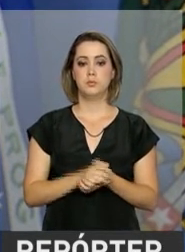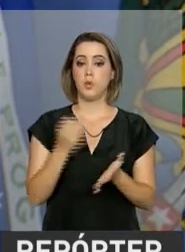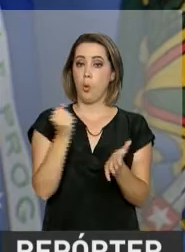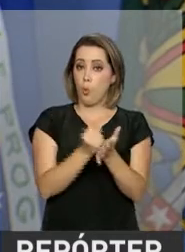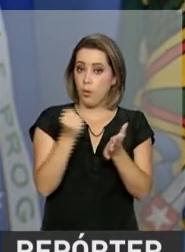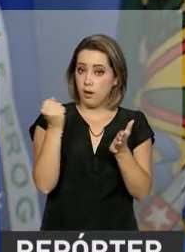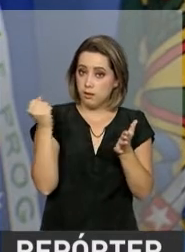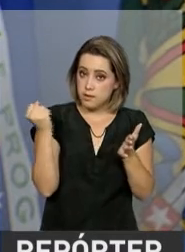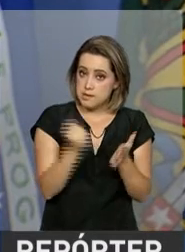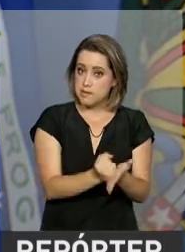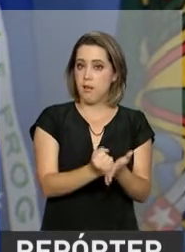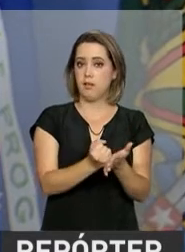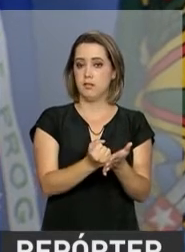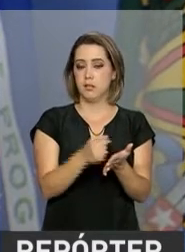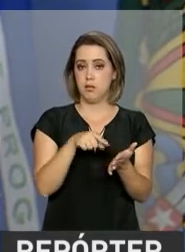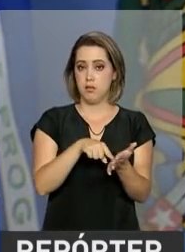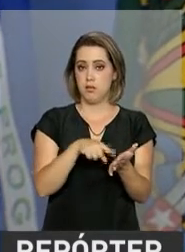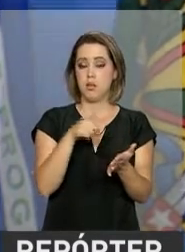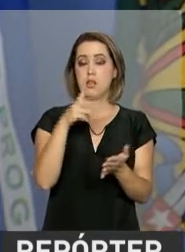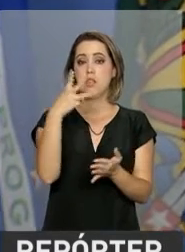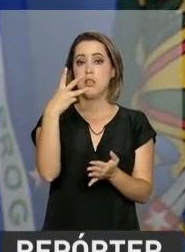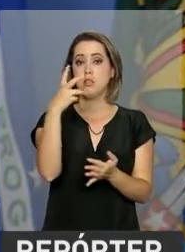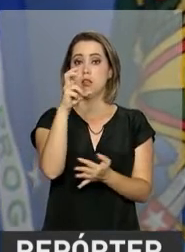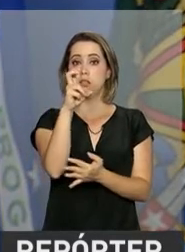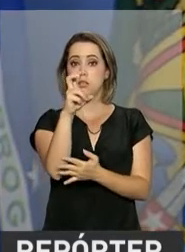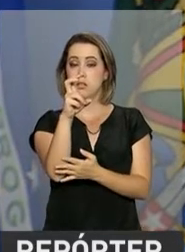formais foi de